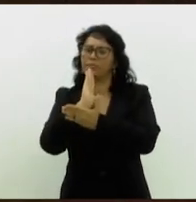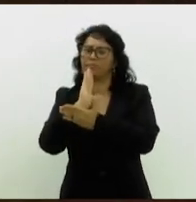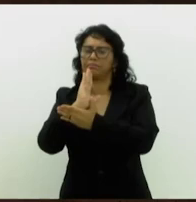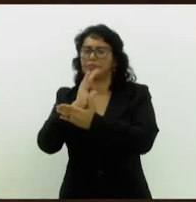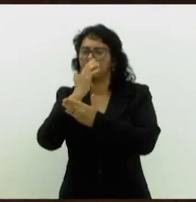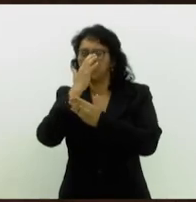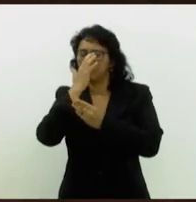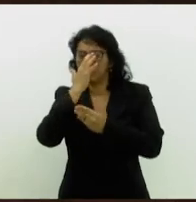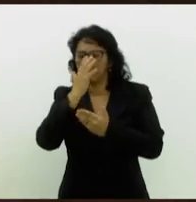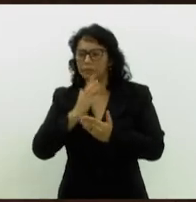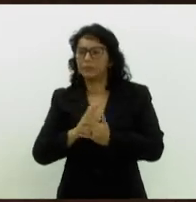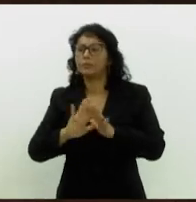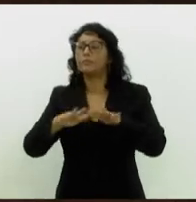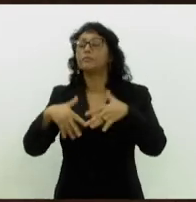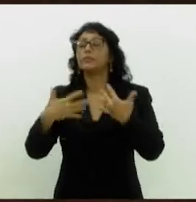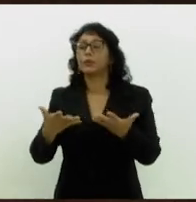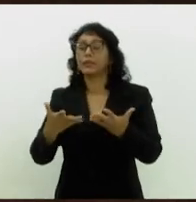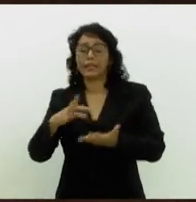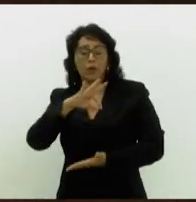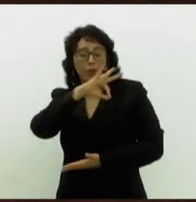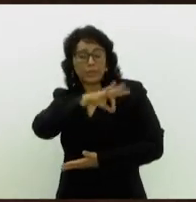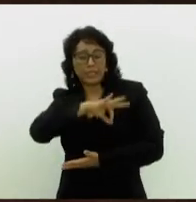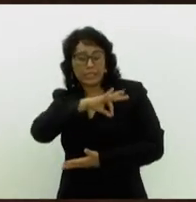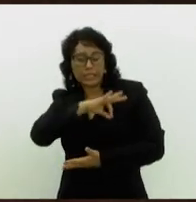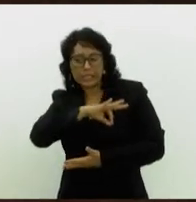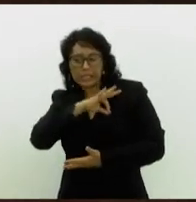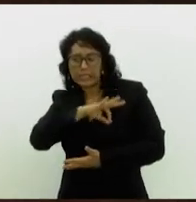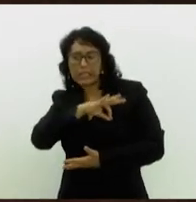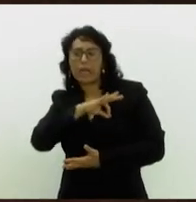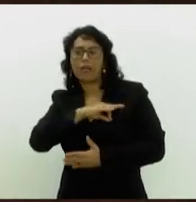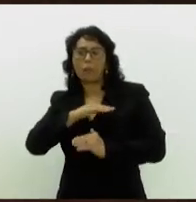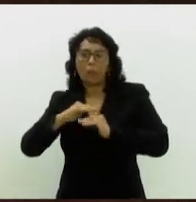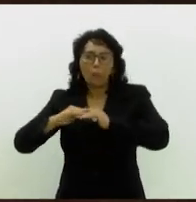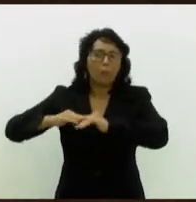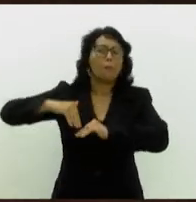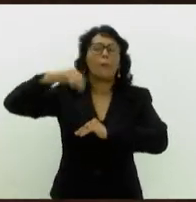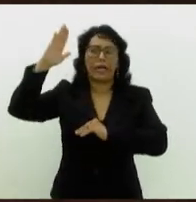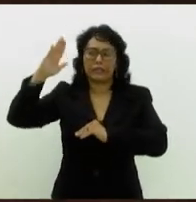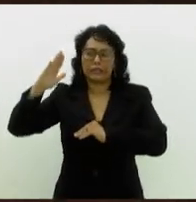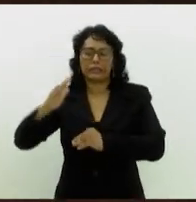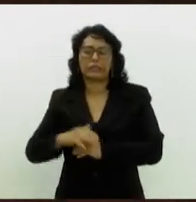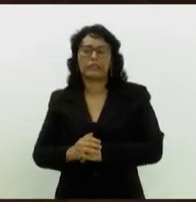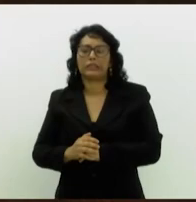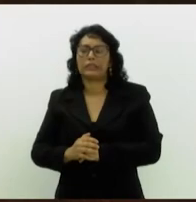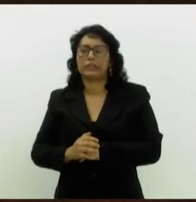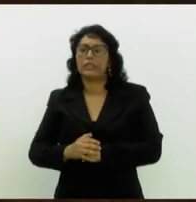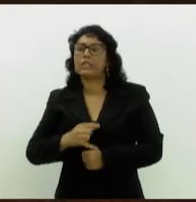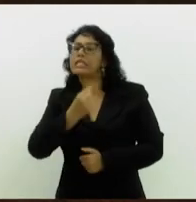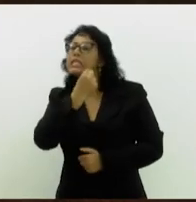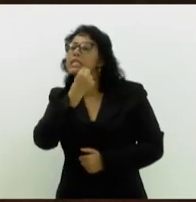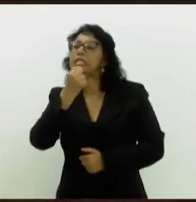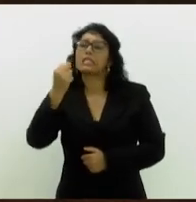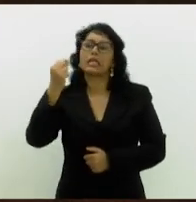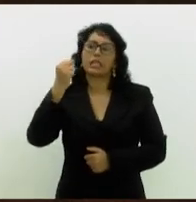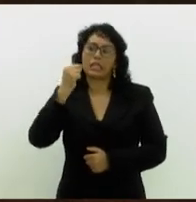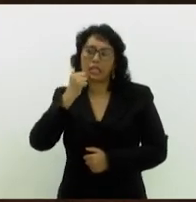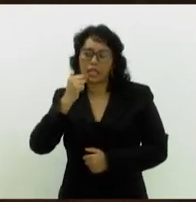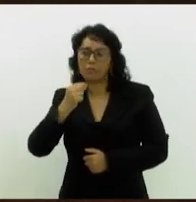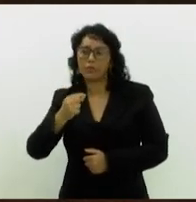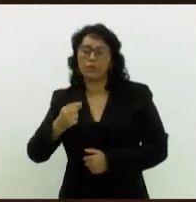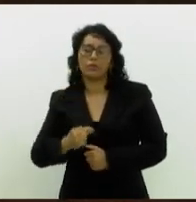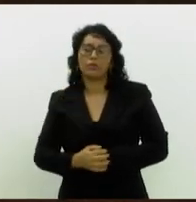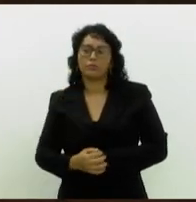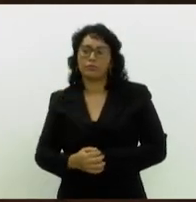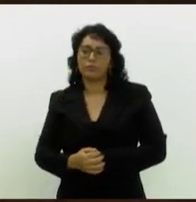fazer a recomposição salarial entre setembro de 17 a 31 de Dezembro de